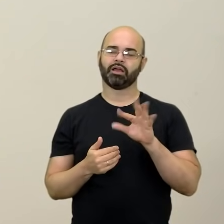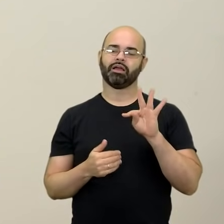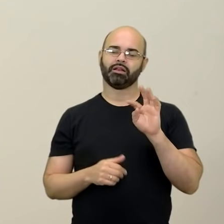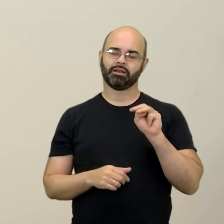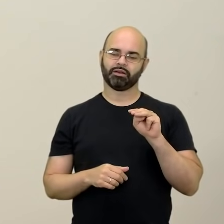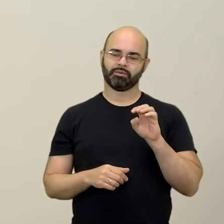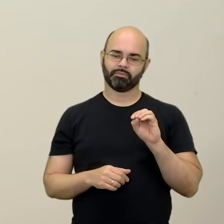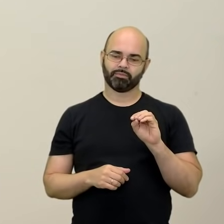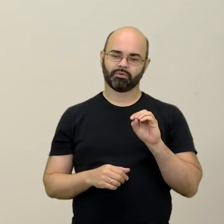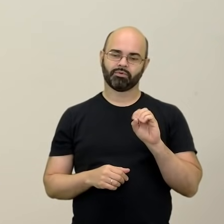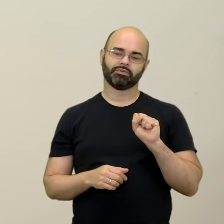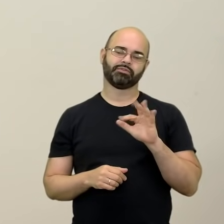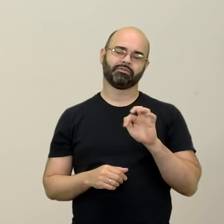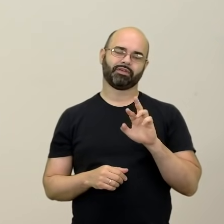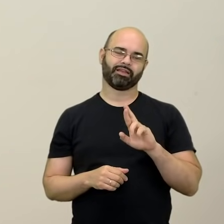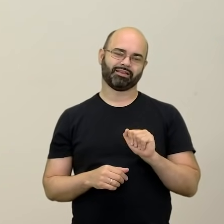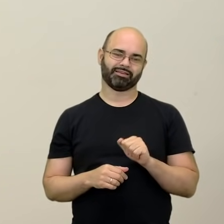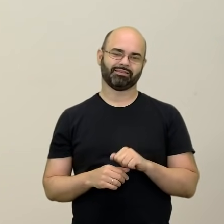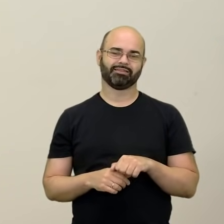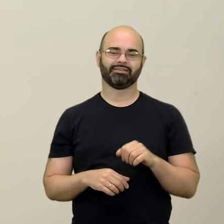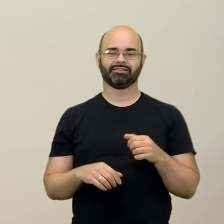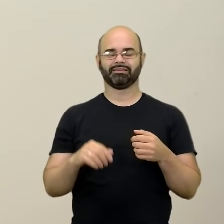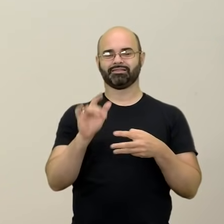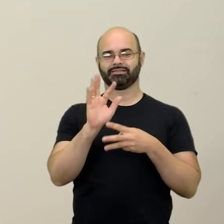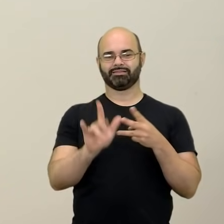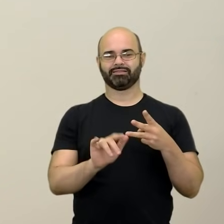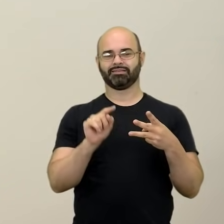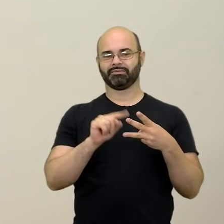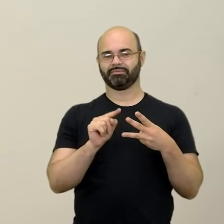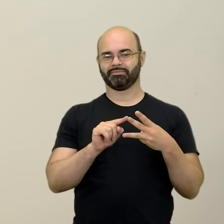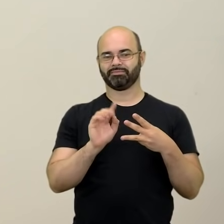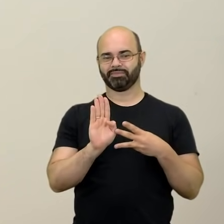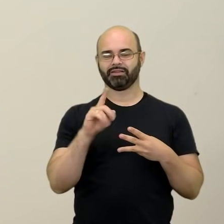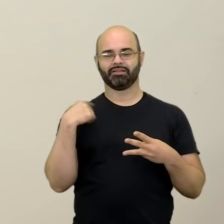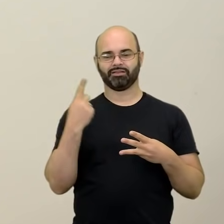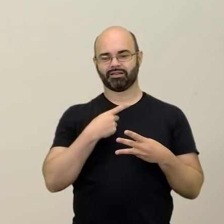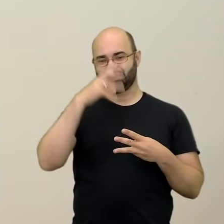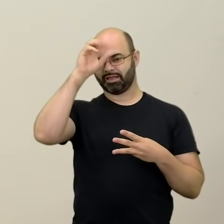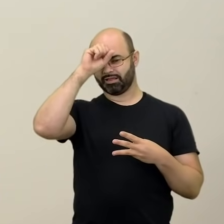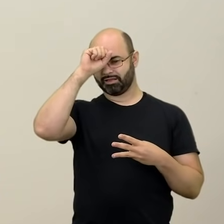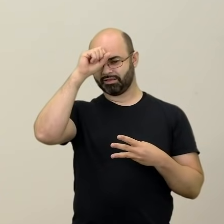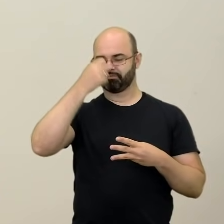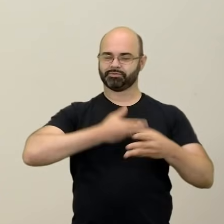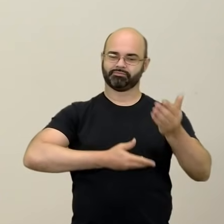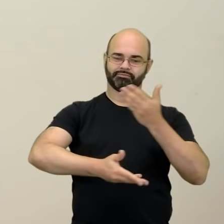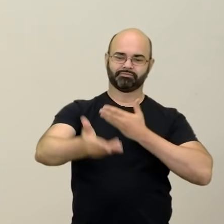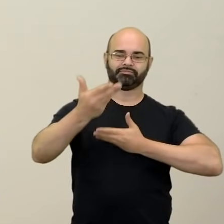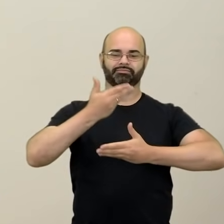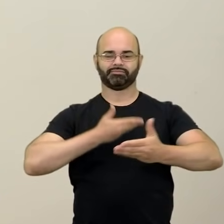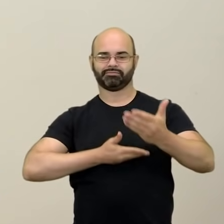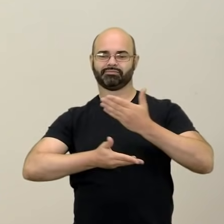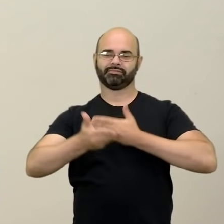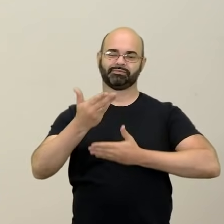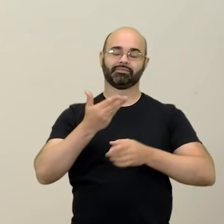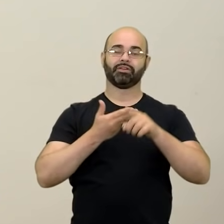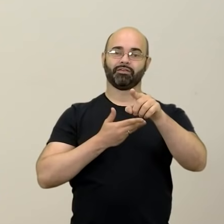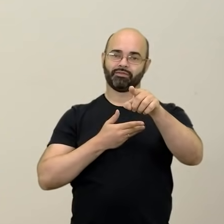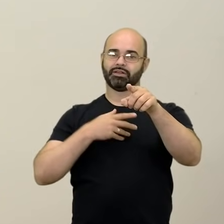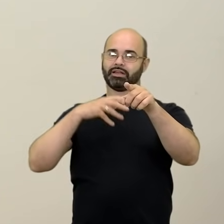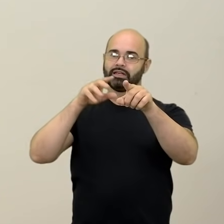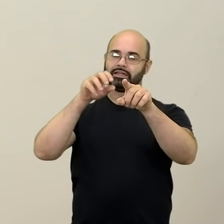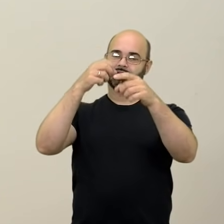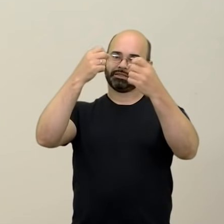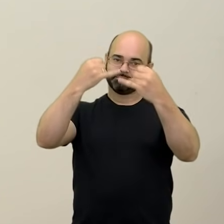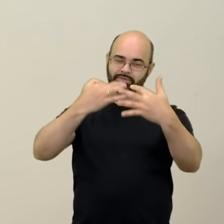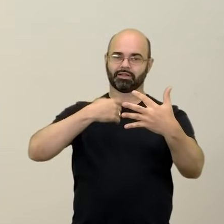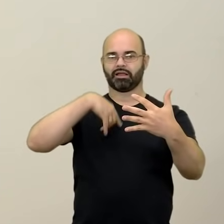a correta Tá bom mas a gente tá aqui para aprender eu aprendo com vocês vocês aprendem nego não é esse não foi dessa vez a